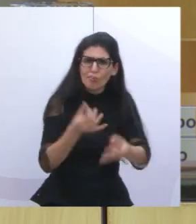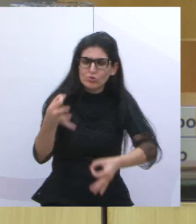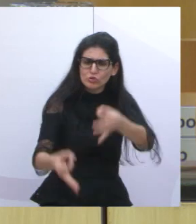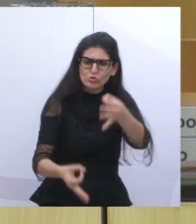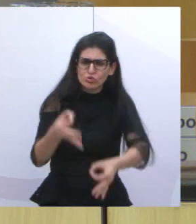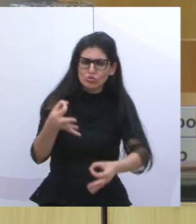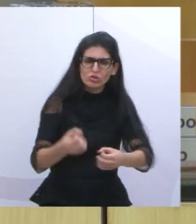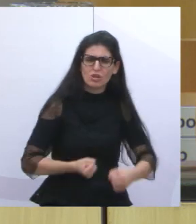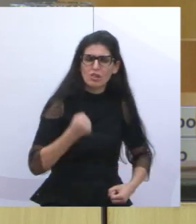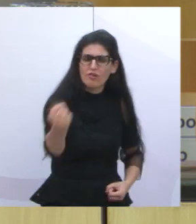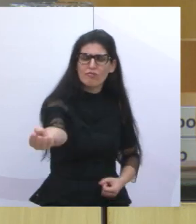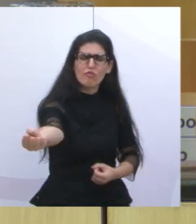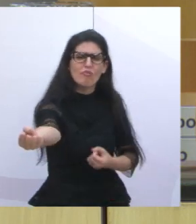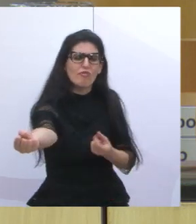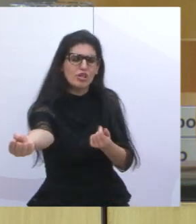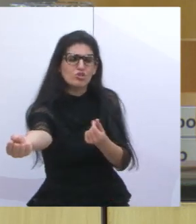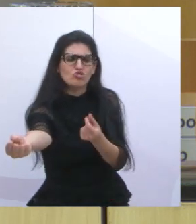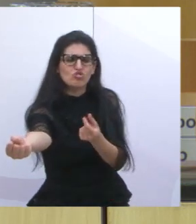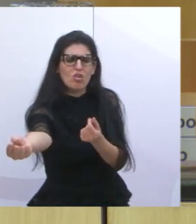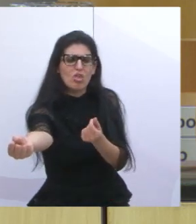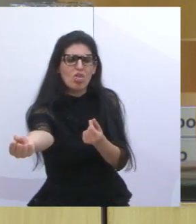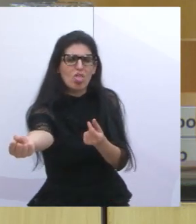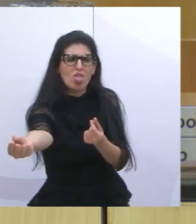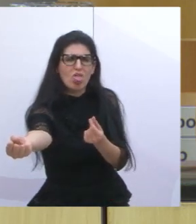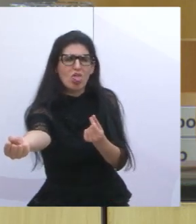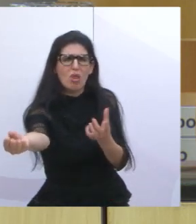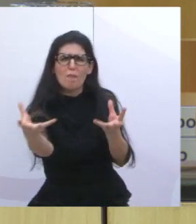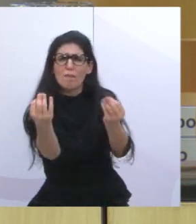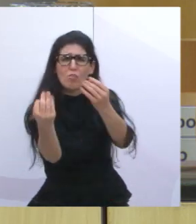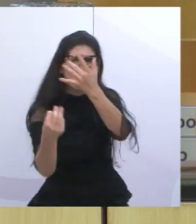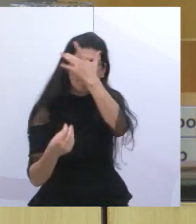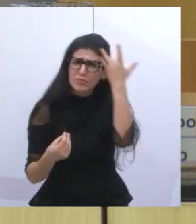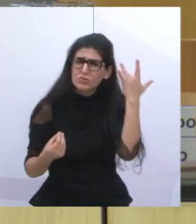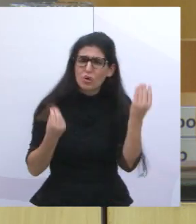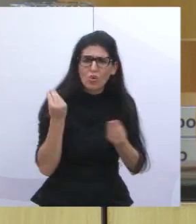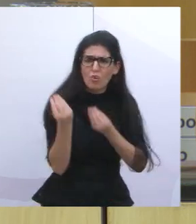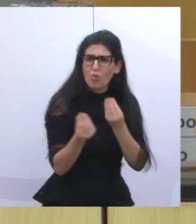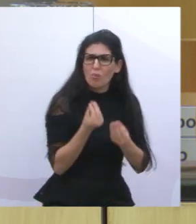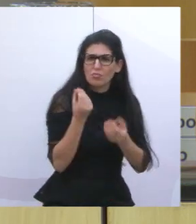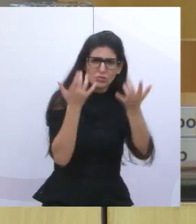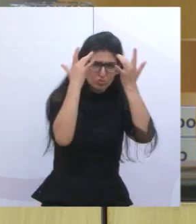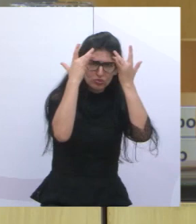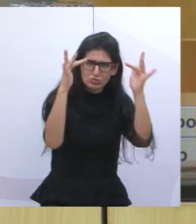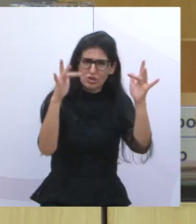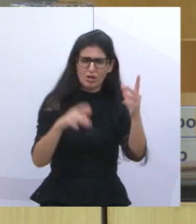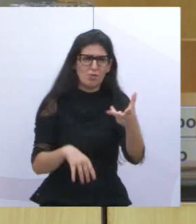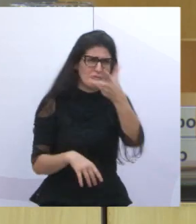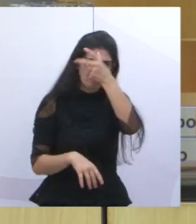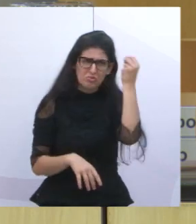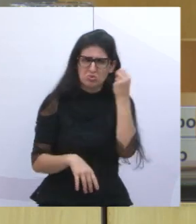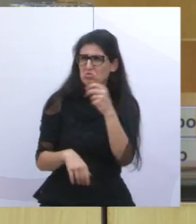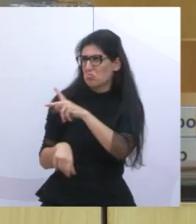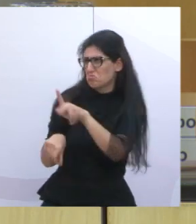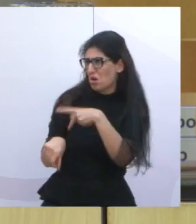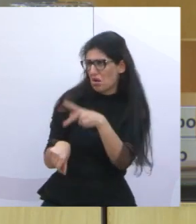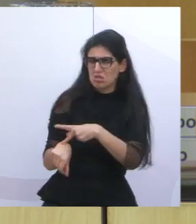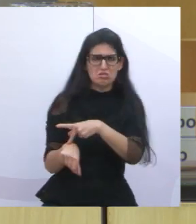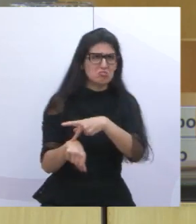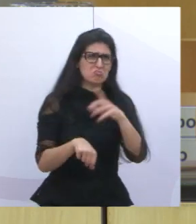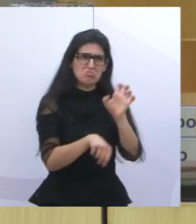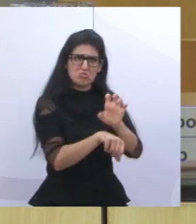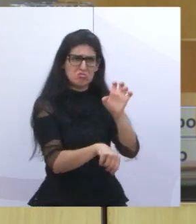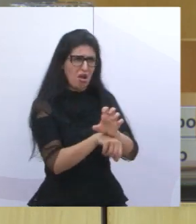que será? Eu acho que nenhuma prefeitura no país, no estado, não teria